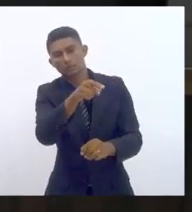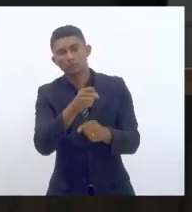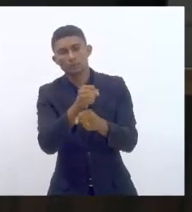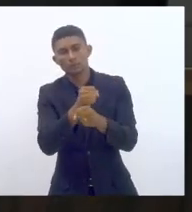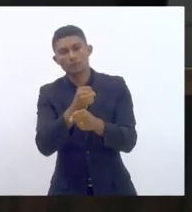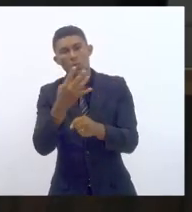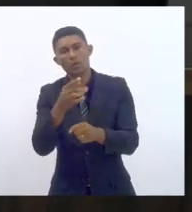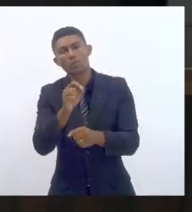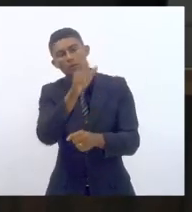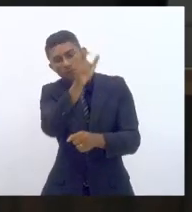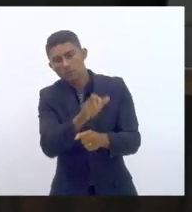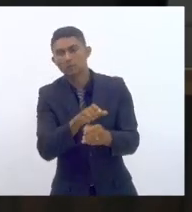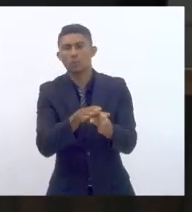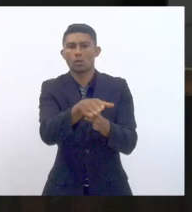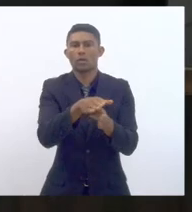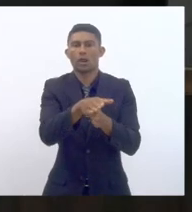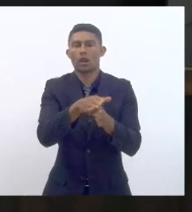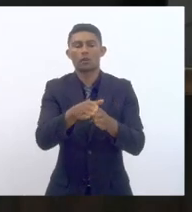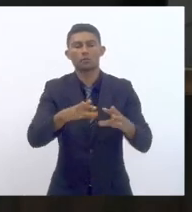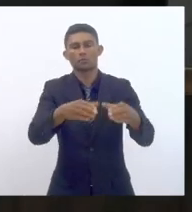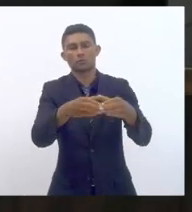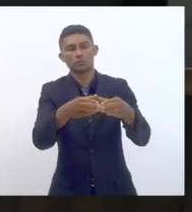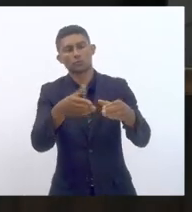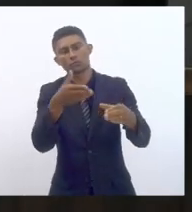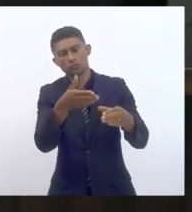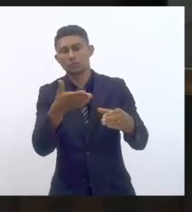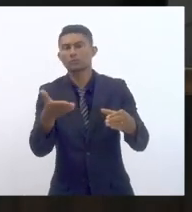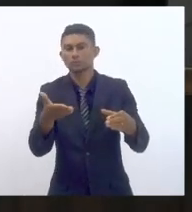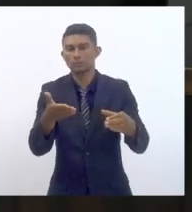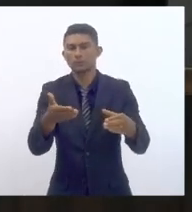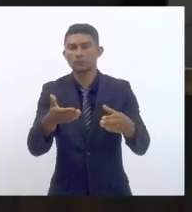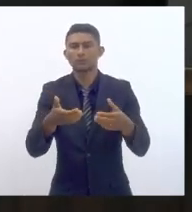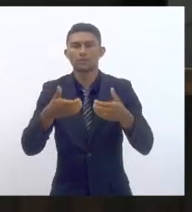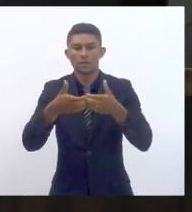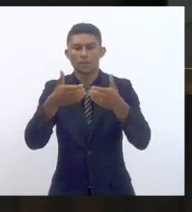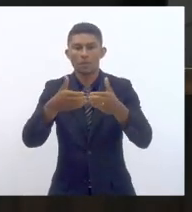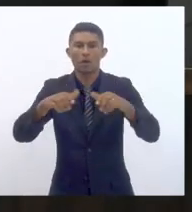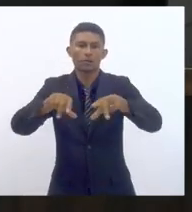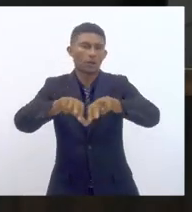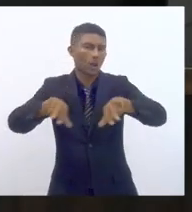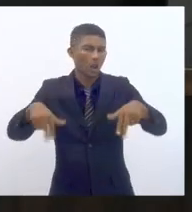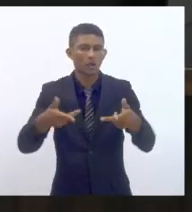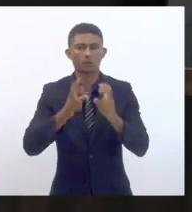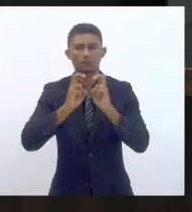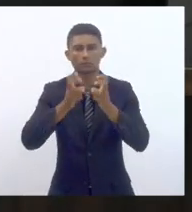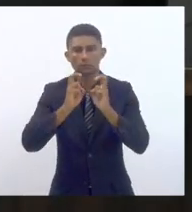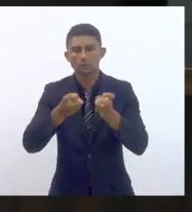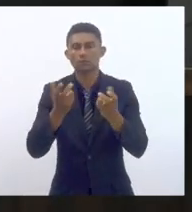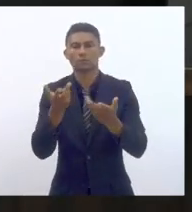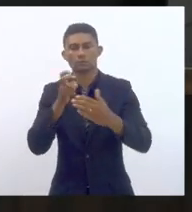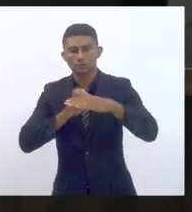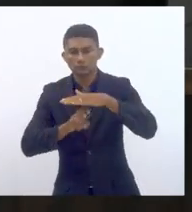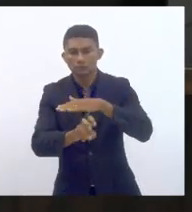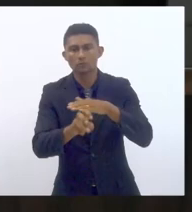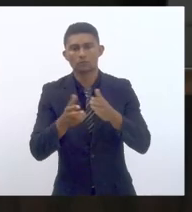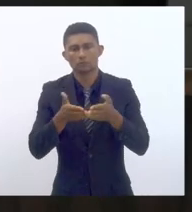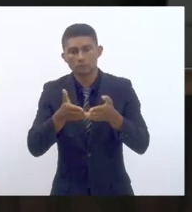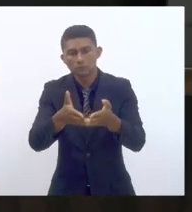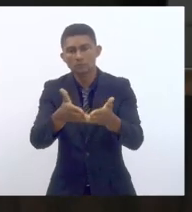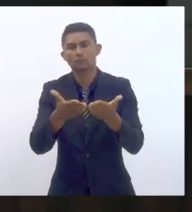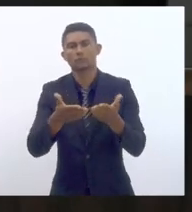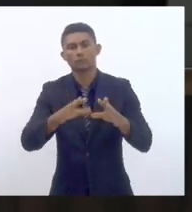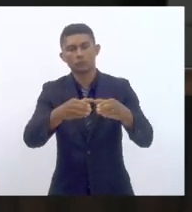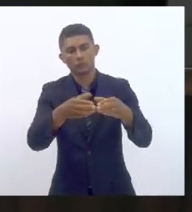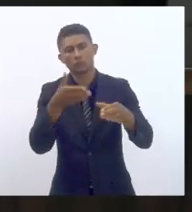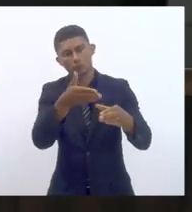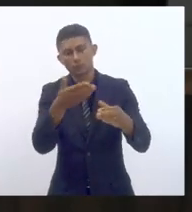como conselheiro da Agência Reguladora de Serviços Públicos Concedidos de Transporte Aquaviários, Ferroviários, Metroviários e de Rodovias do Estado do Rio de Janeiro,